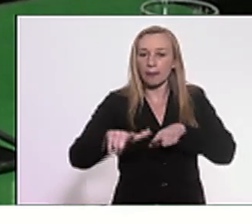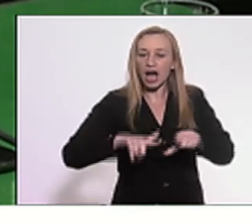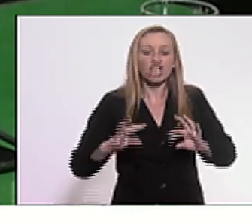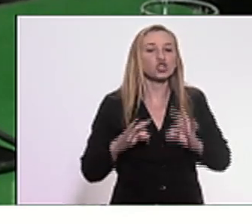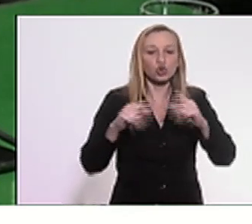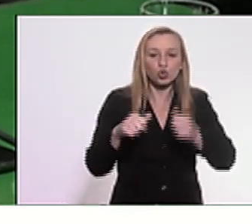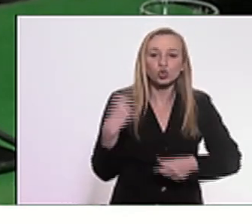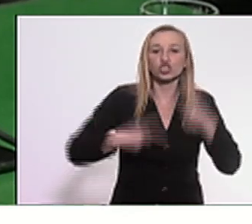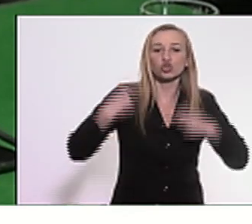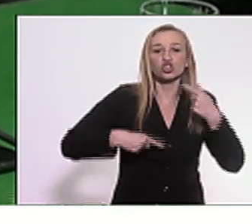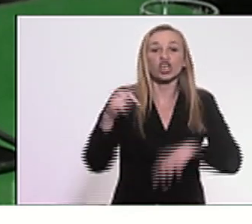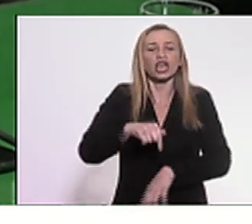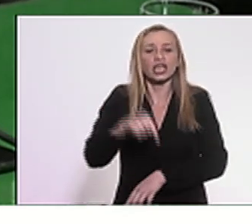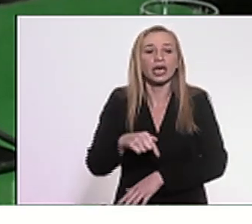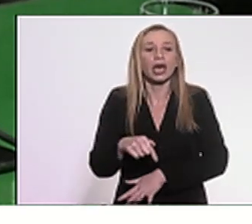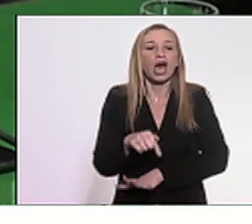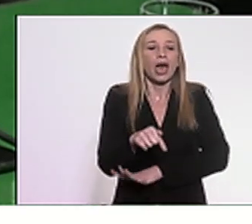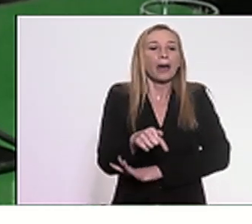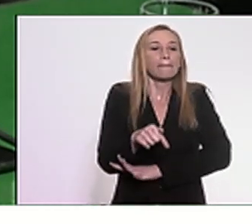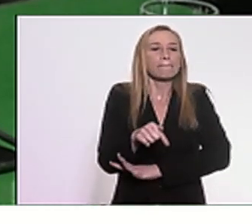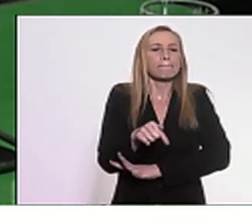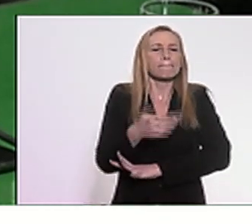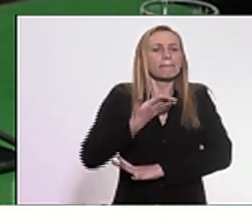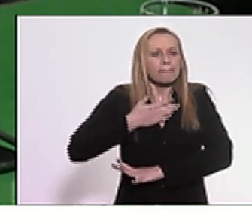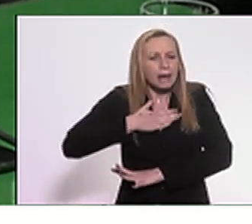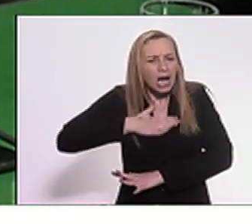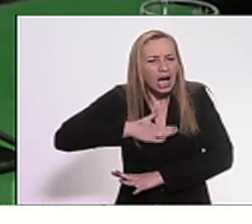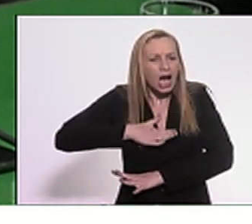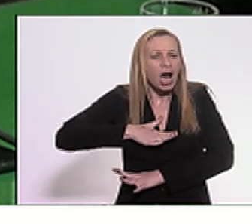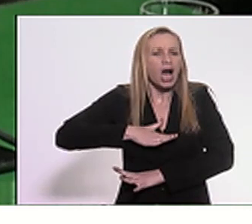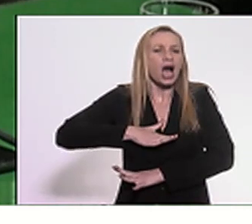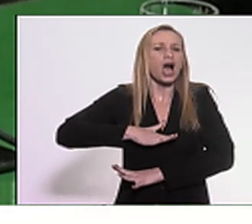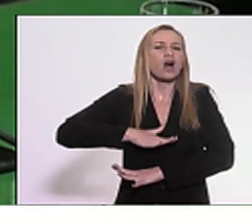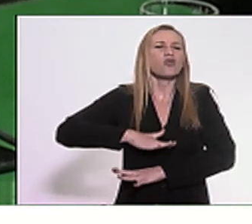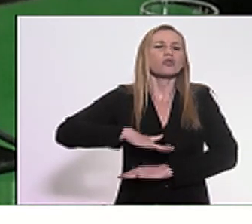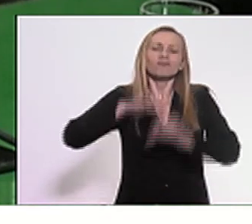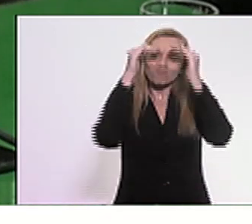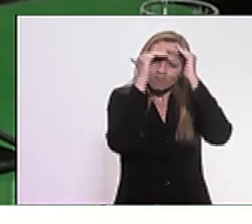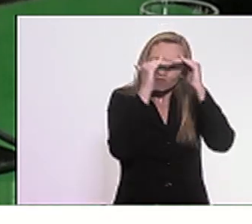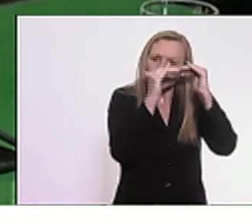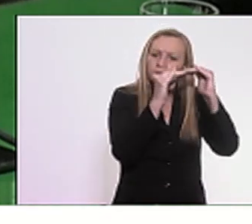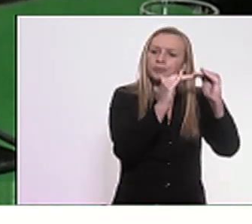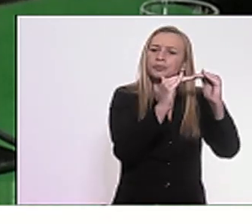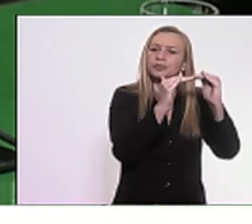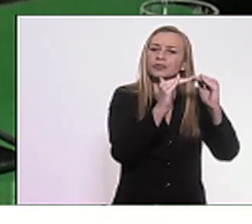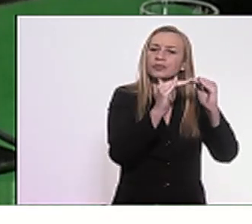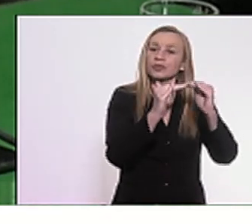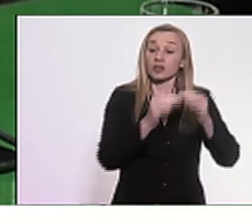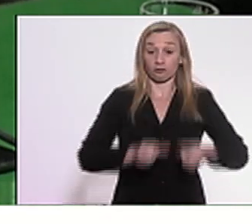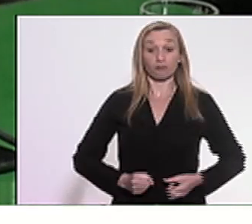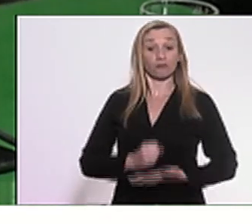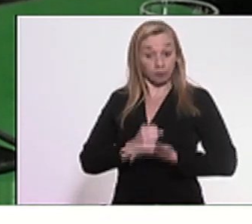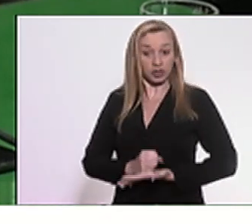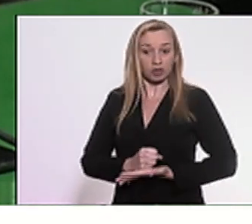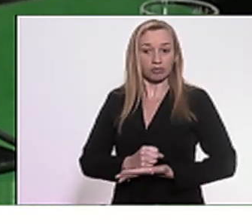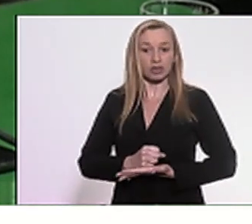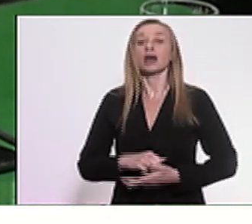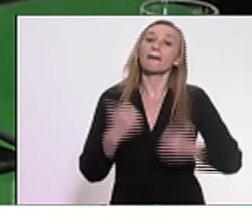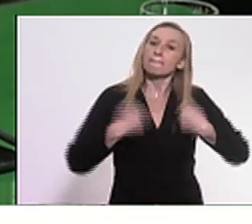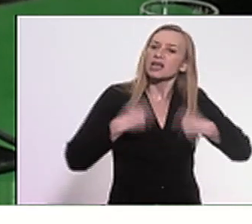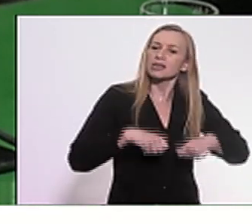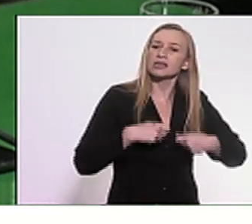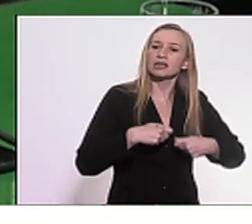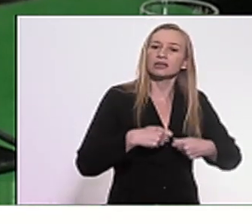gente quer discutir aqui de maneira muito cautelosa, muito respeitosa, mas de maneira muito firme. A gente